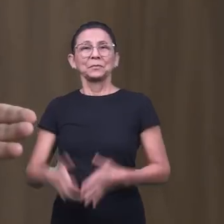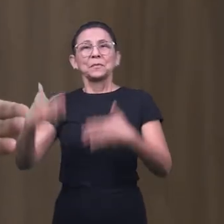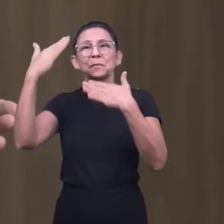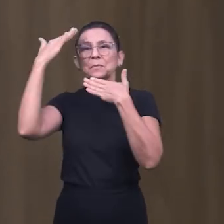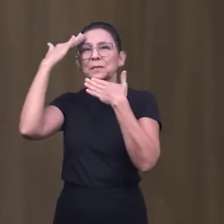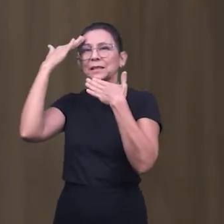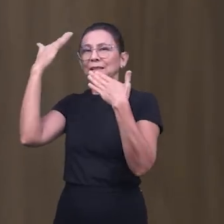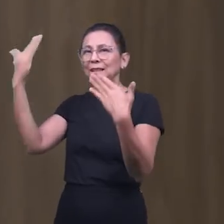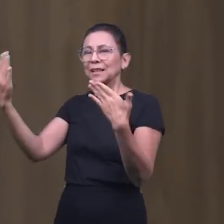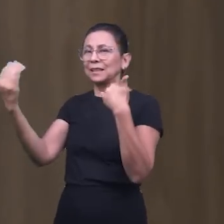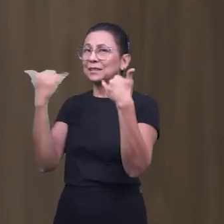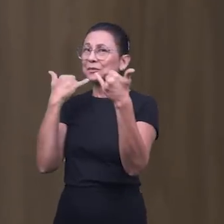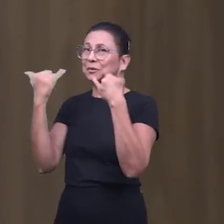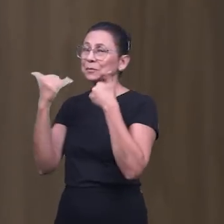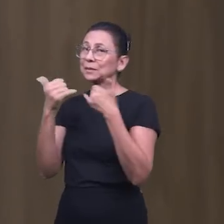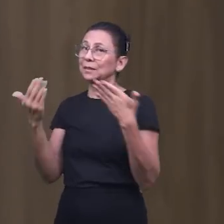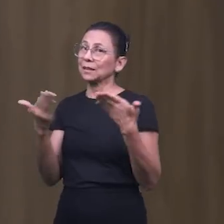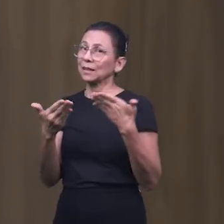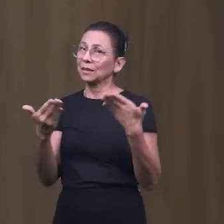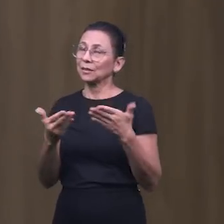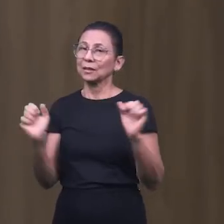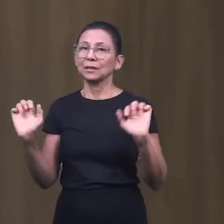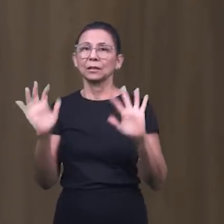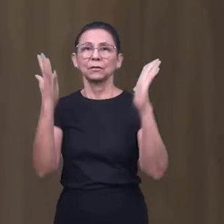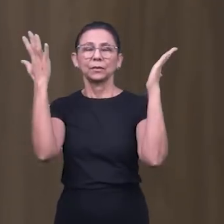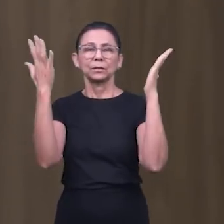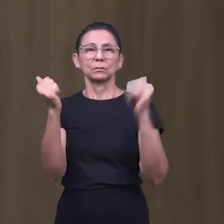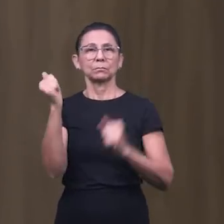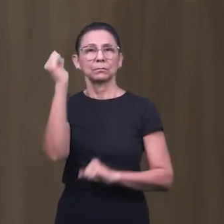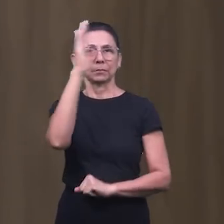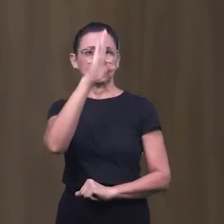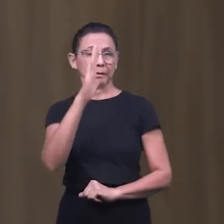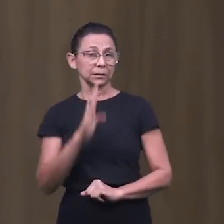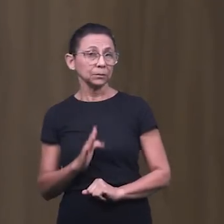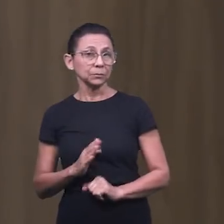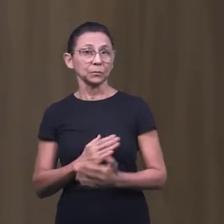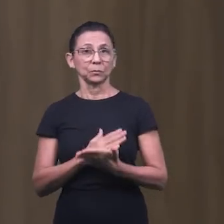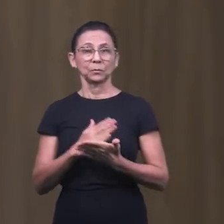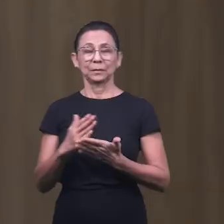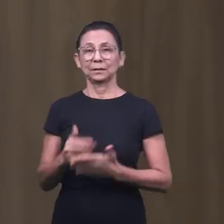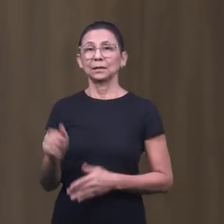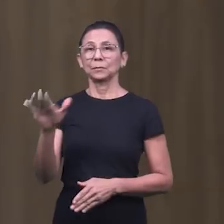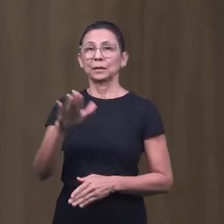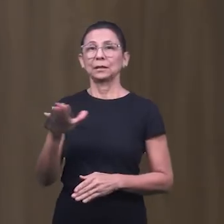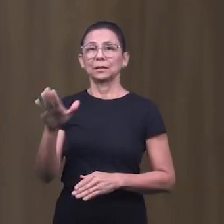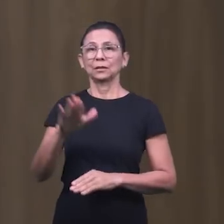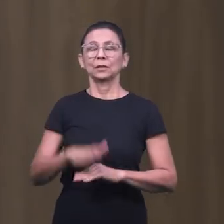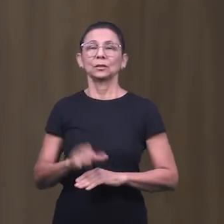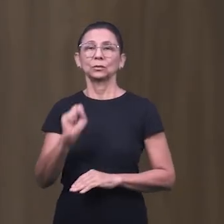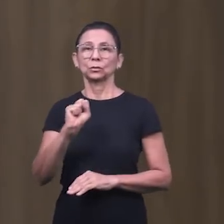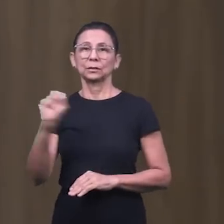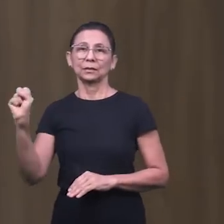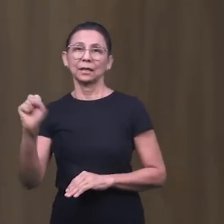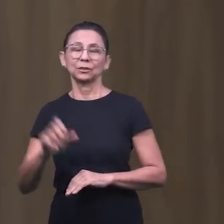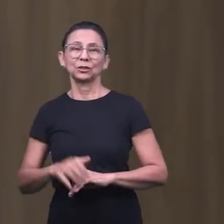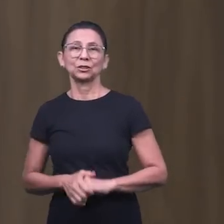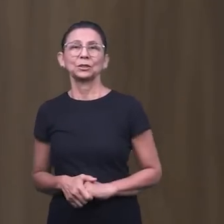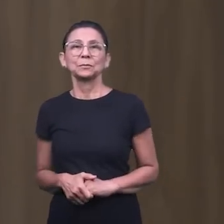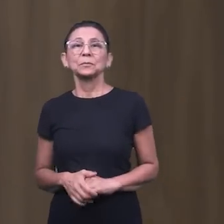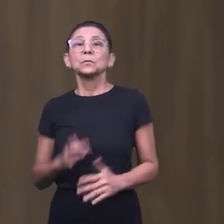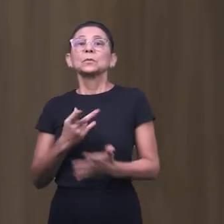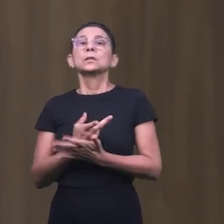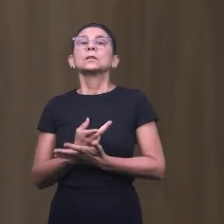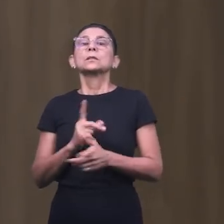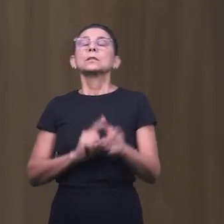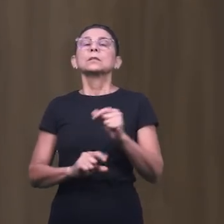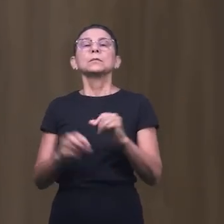Obrigado, Isabela, pelas informações. Agora nós vamos para os eventos no Brasil e vamos começar pela região sudeste com o evento que aconteceu,